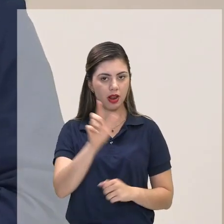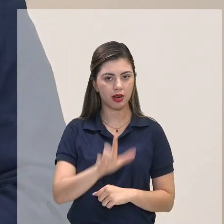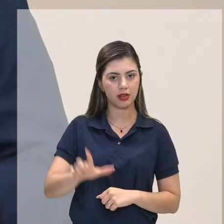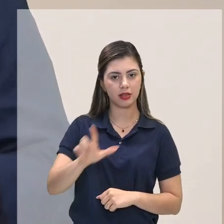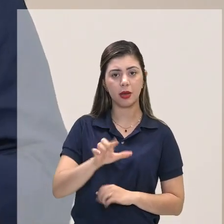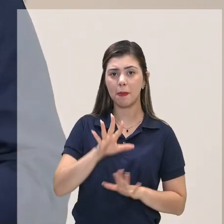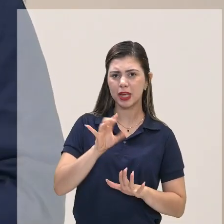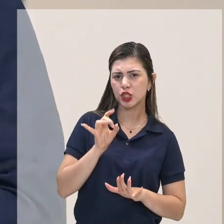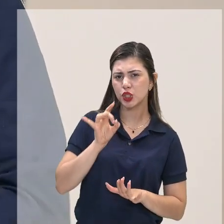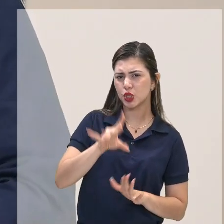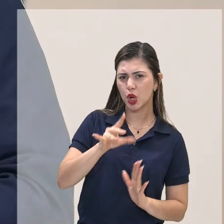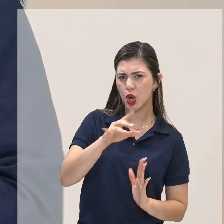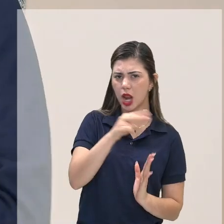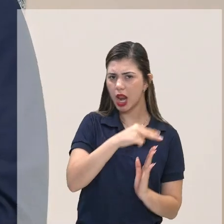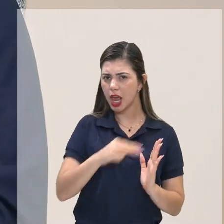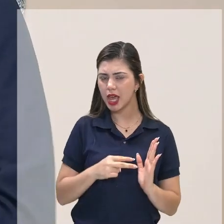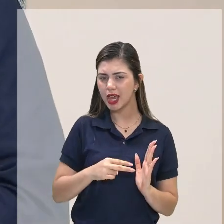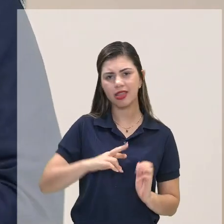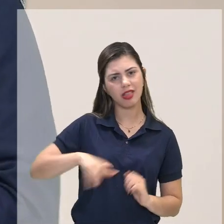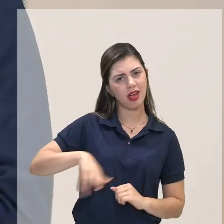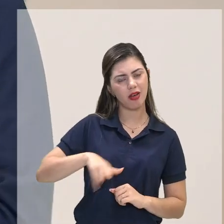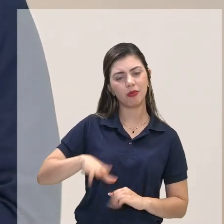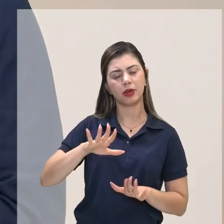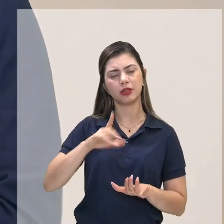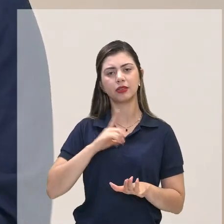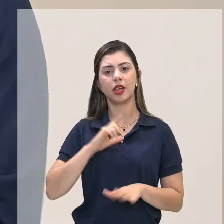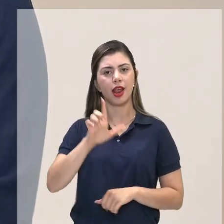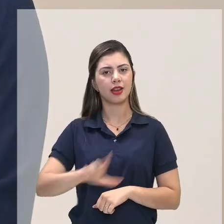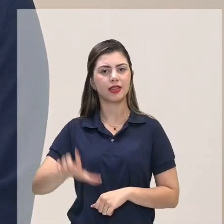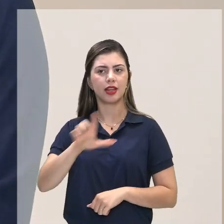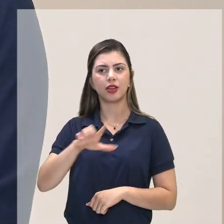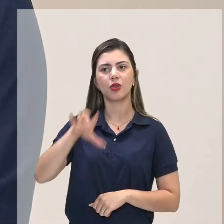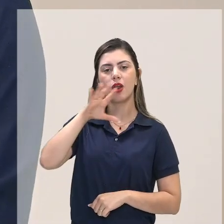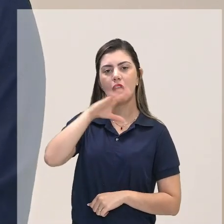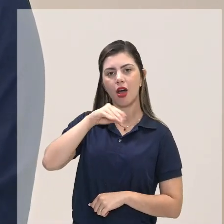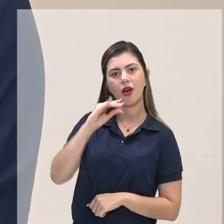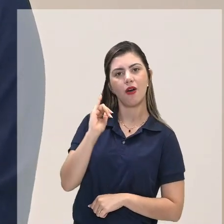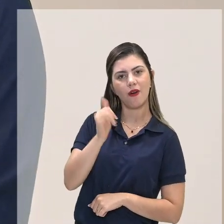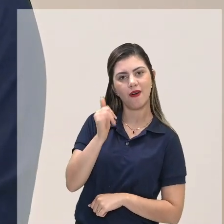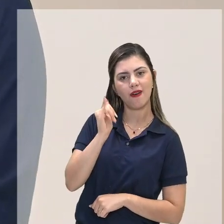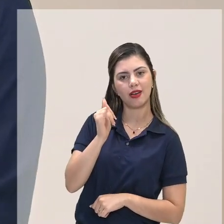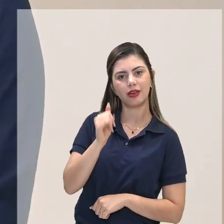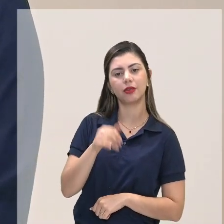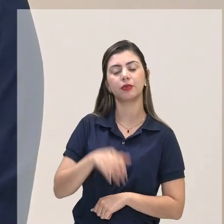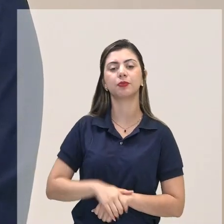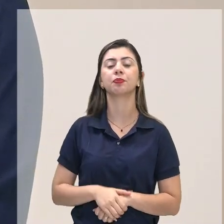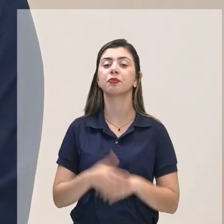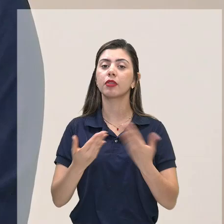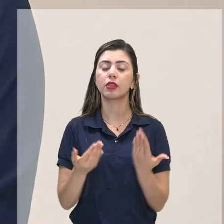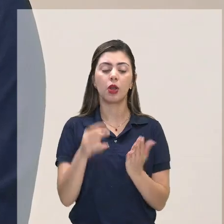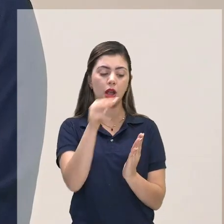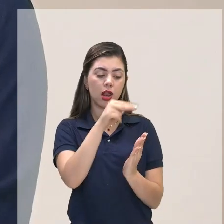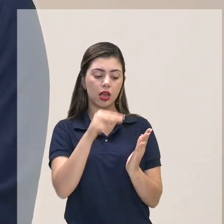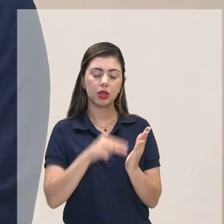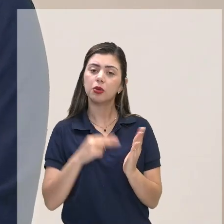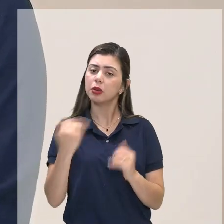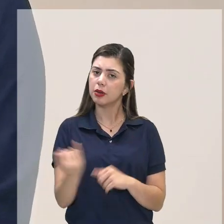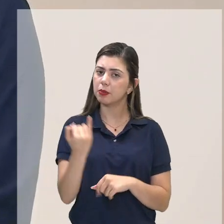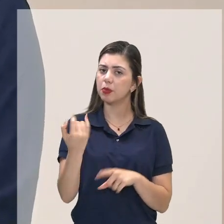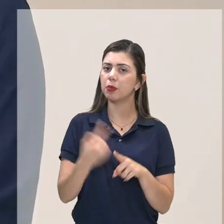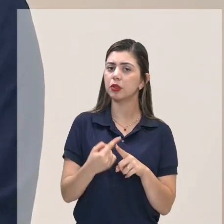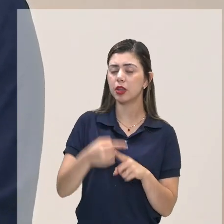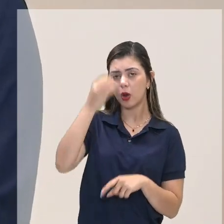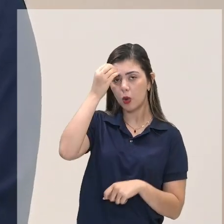não somente, também nós temos a literatura que é aquela oral. A leitura, ela é fundamental porque ela pressupõe conhecimento